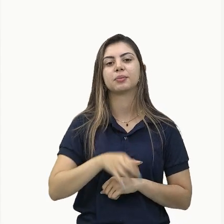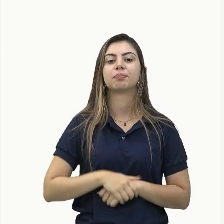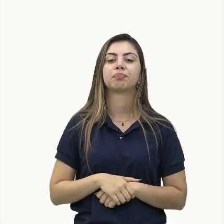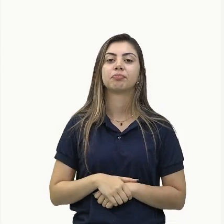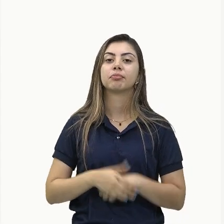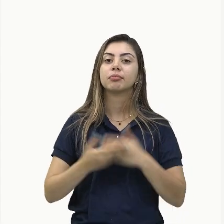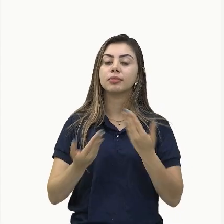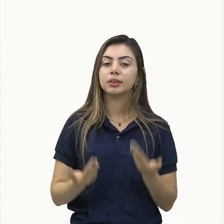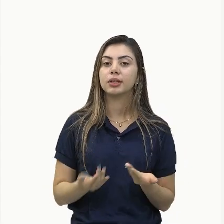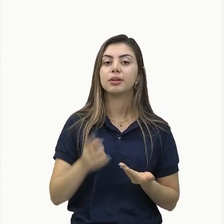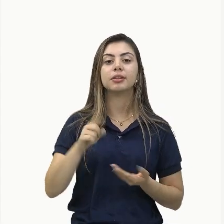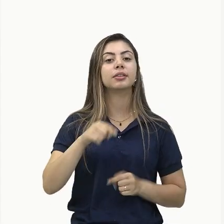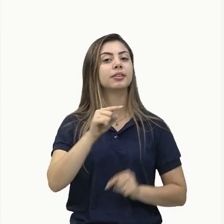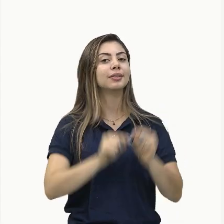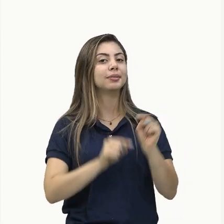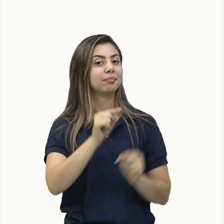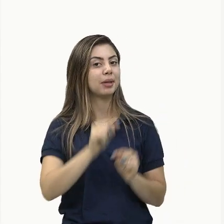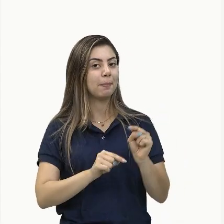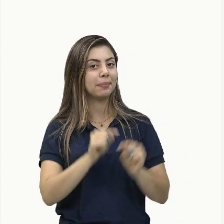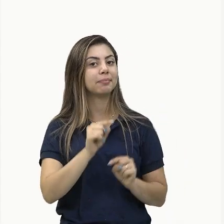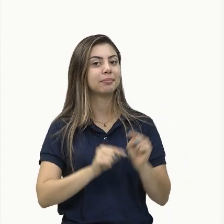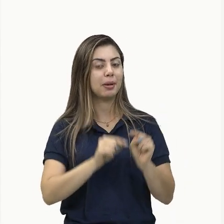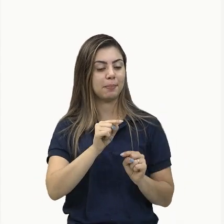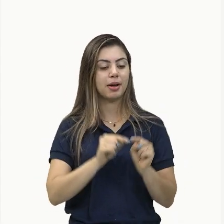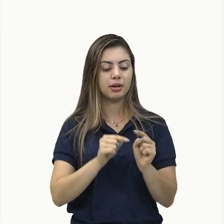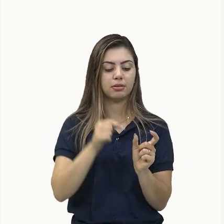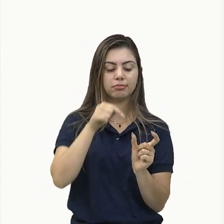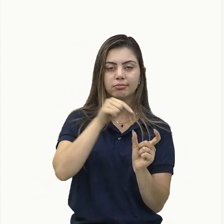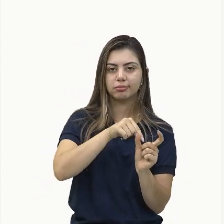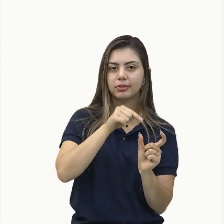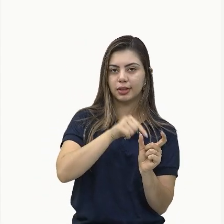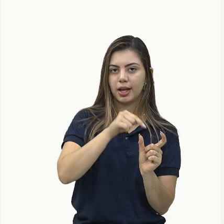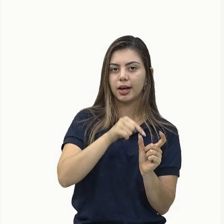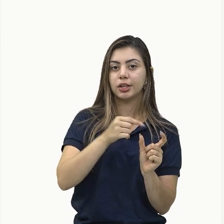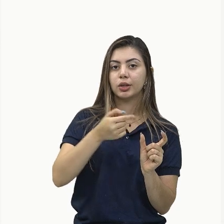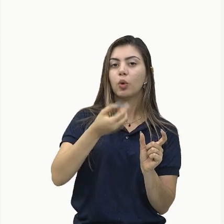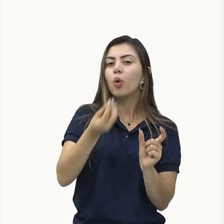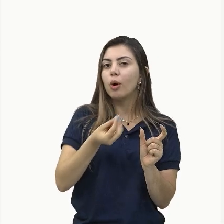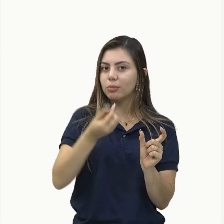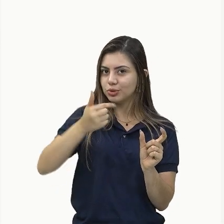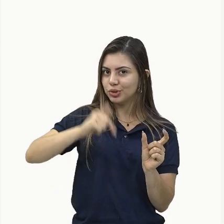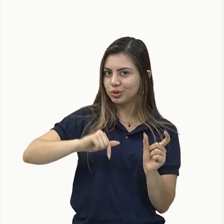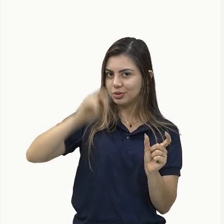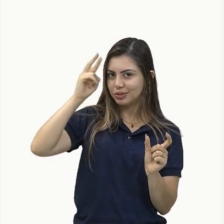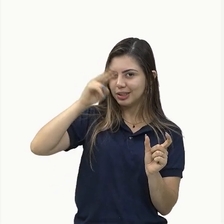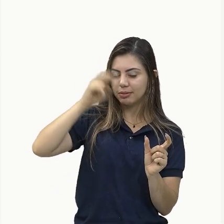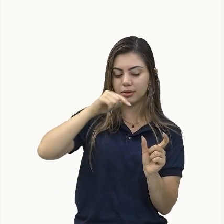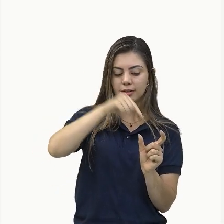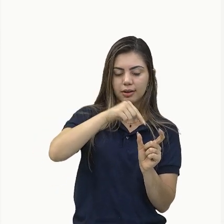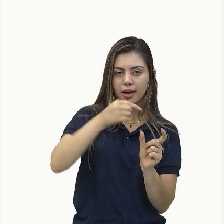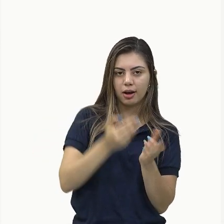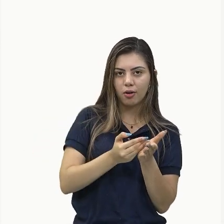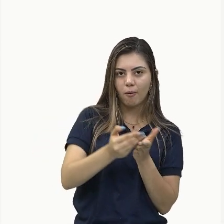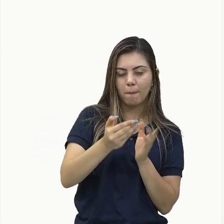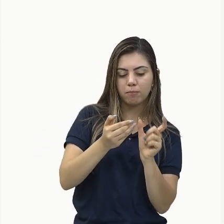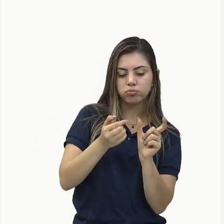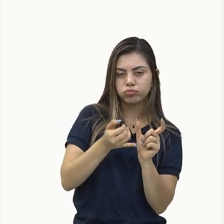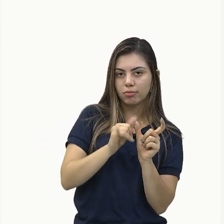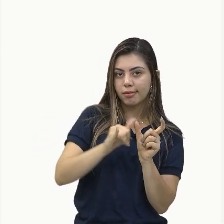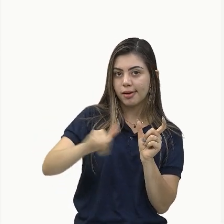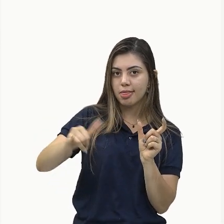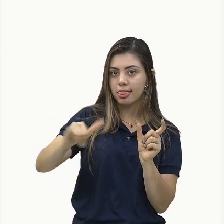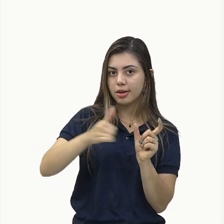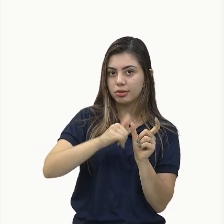é um aparelho, esse aparelho irá transformar. Vejam que ele começa aqui com a